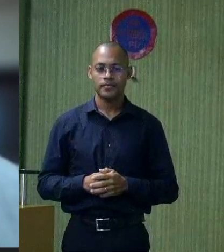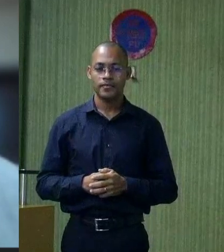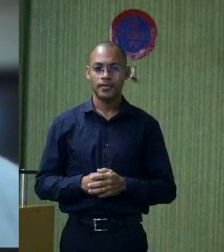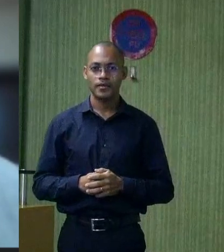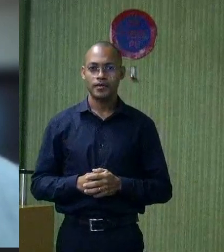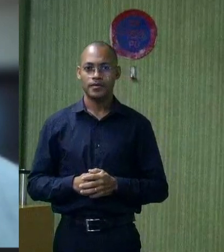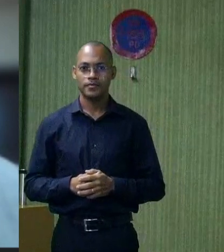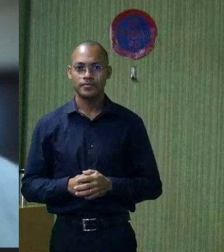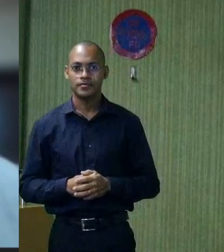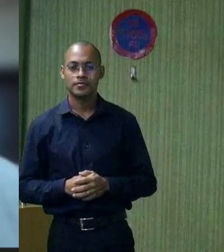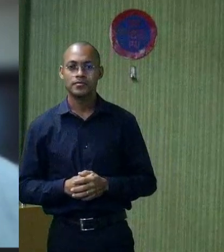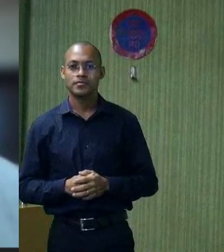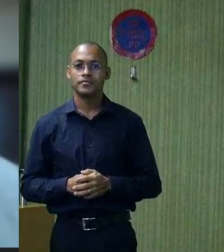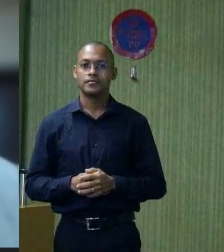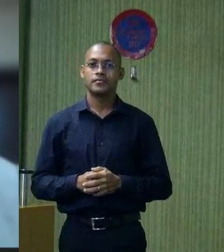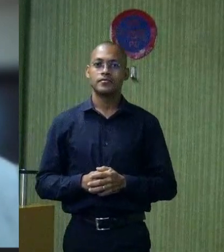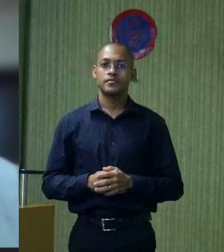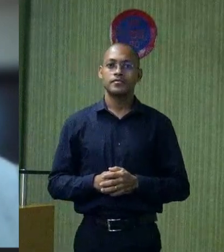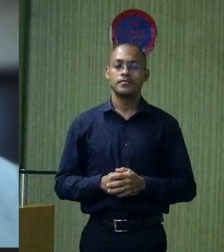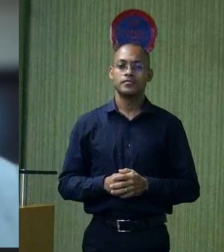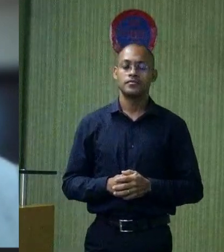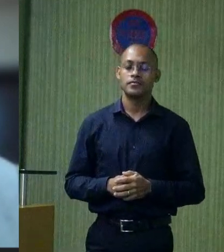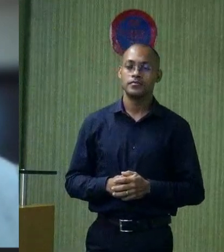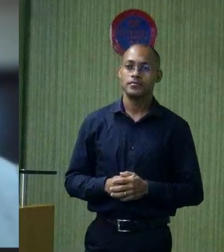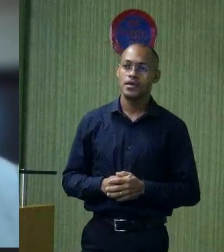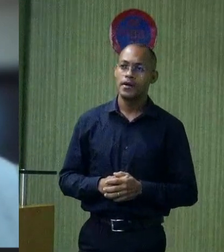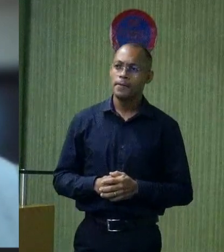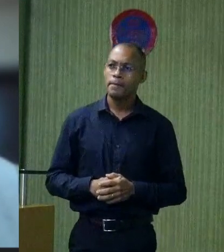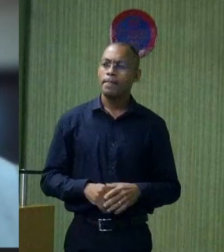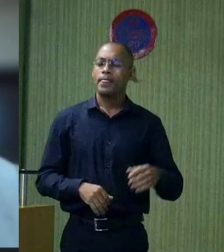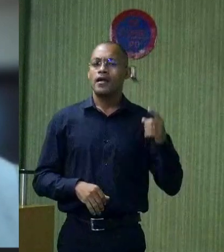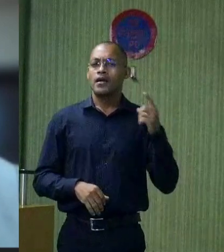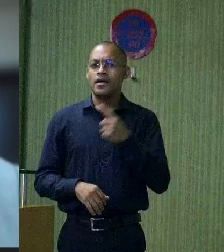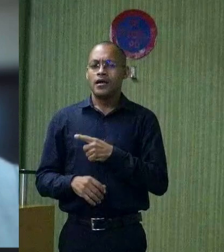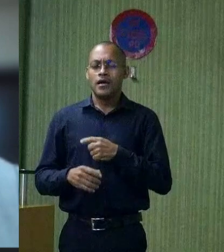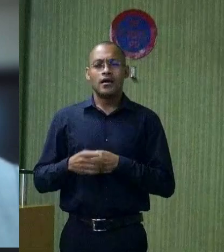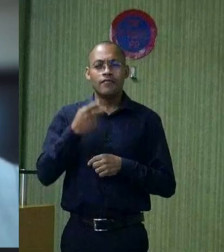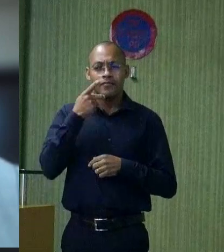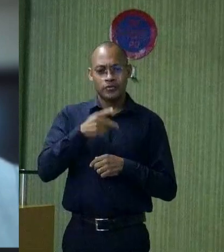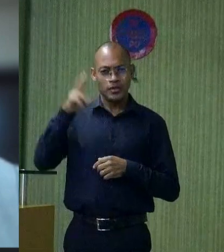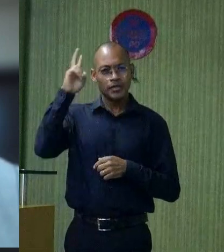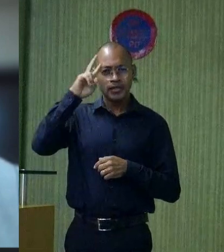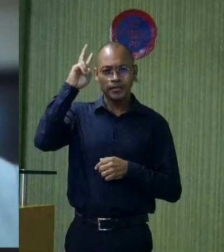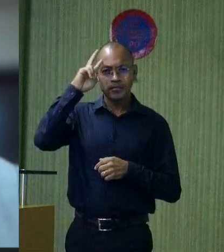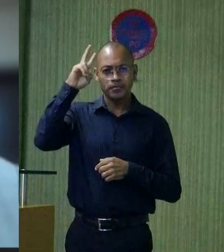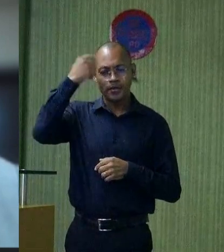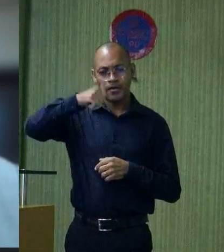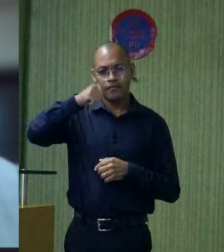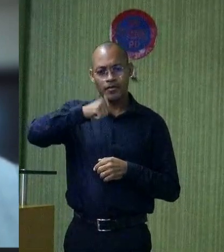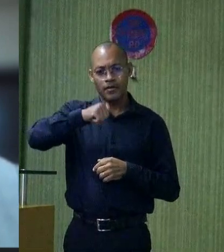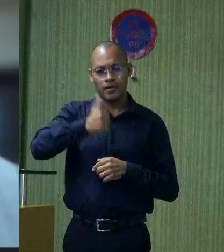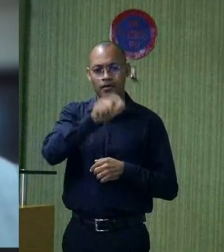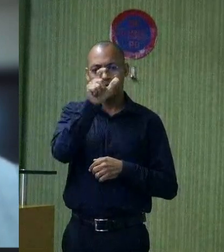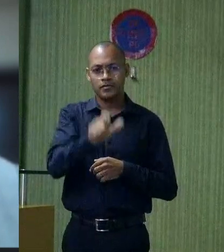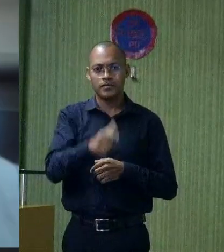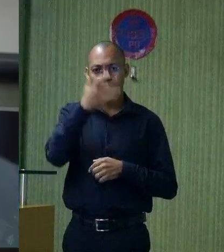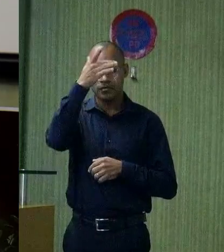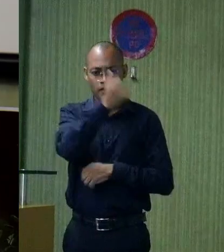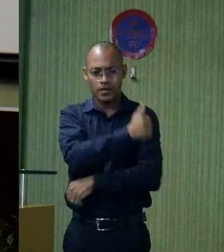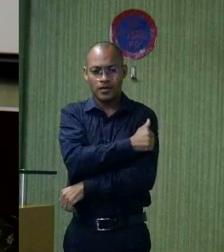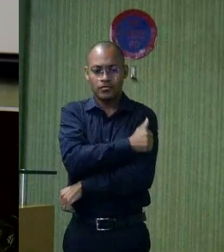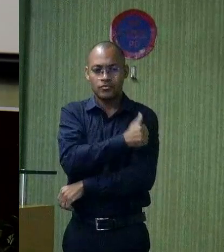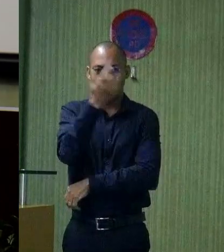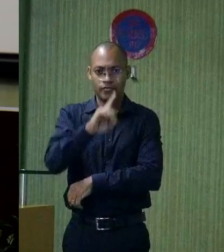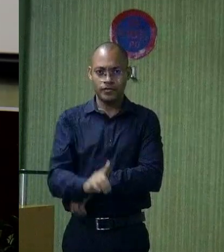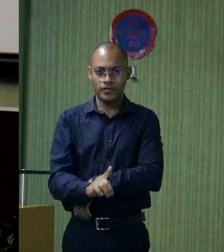eu ele falando sobre essa resposta eu me lembrei das avaliações que são feitas com os alunos com com deficiência que